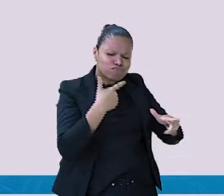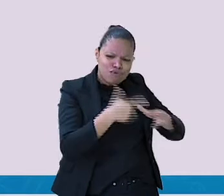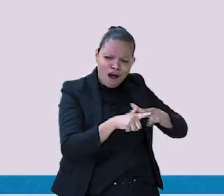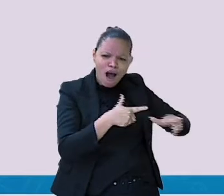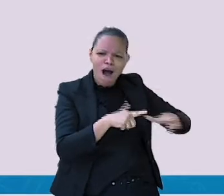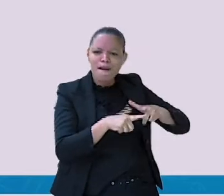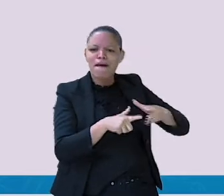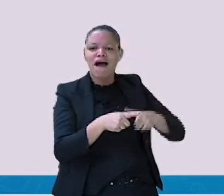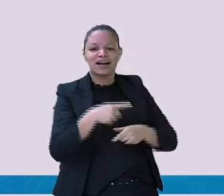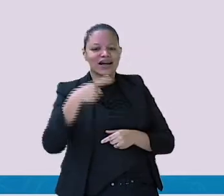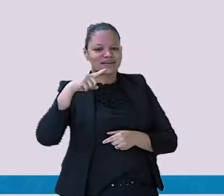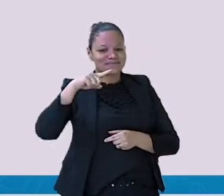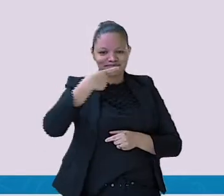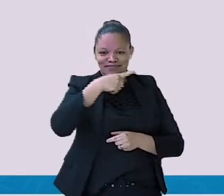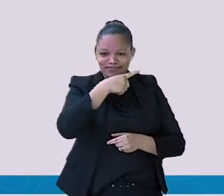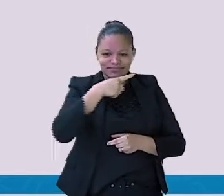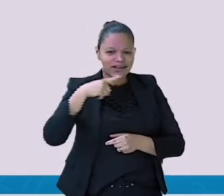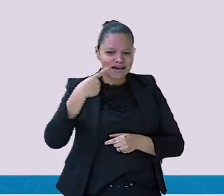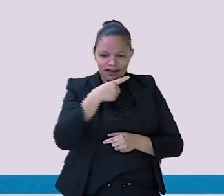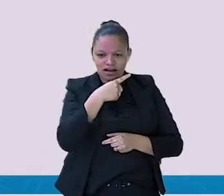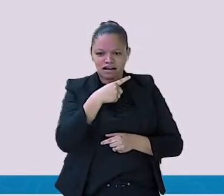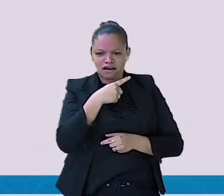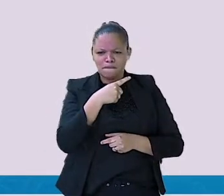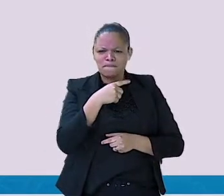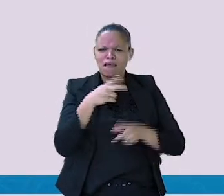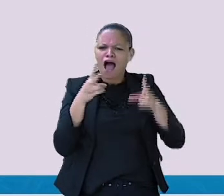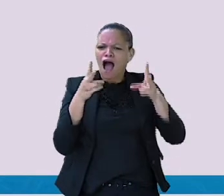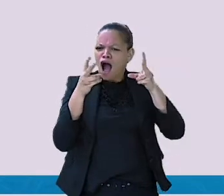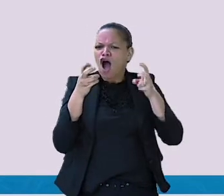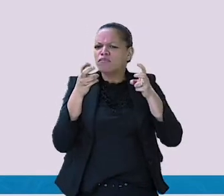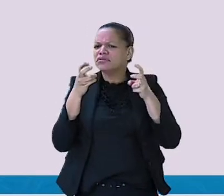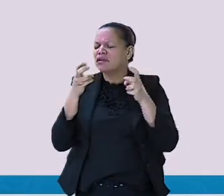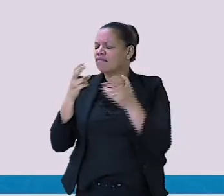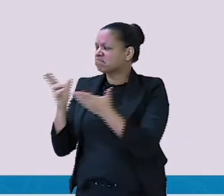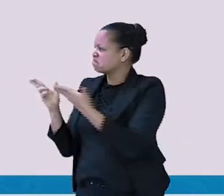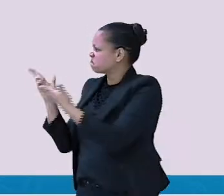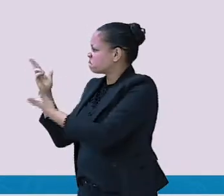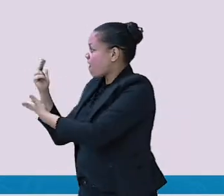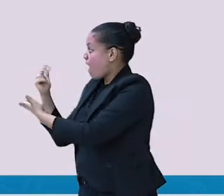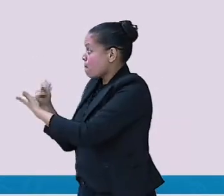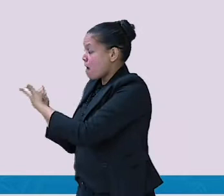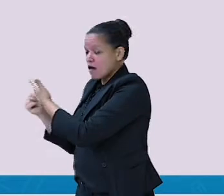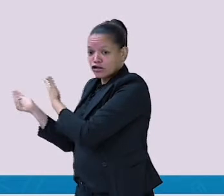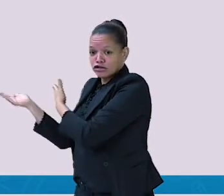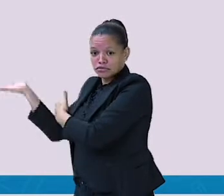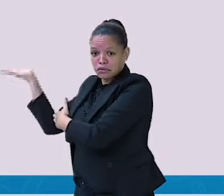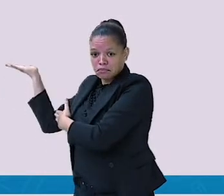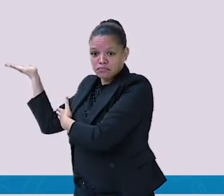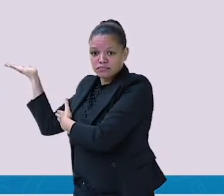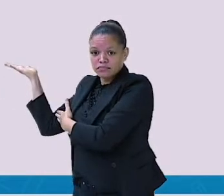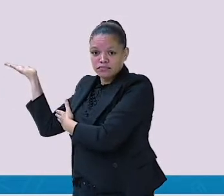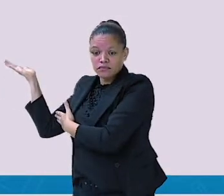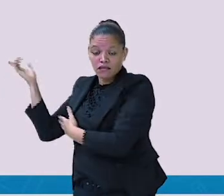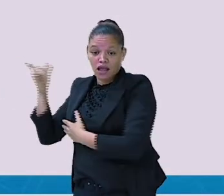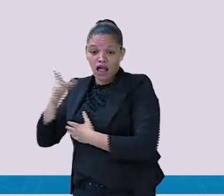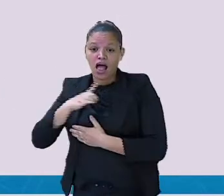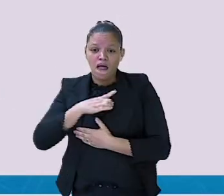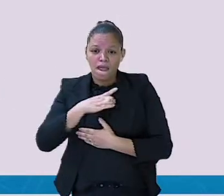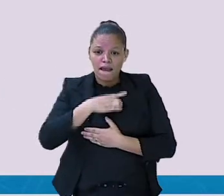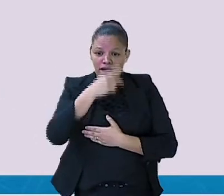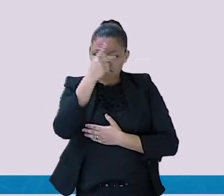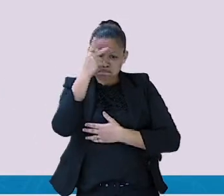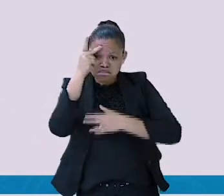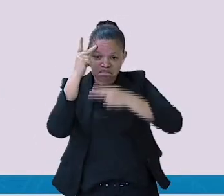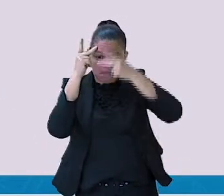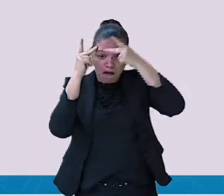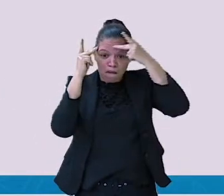seria aquele que iria cuidar dos escravos, olhar todo o trabalho deles, e ali dentro das plantações, fazendo aquilo, mesmo